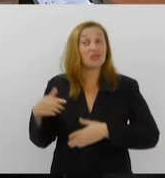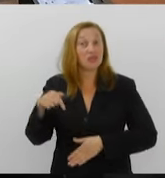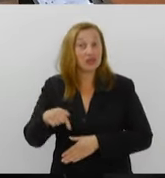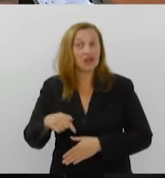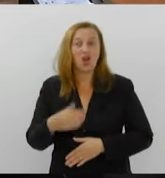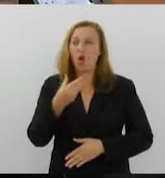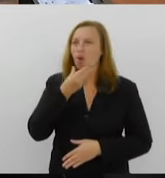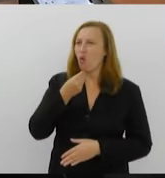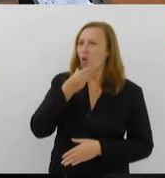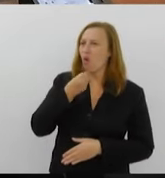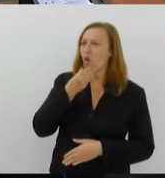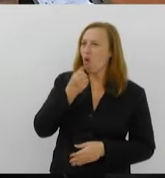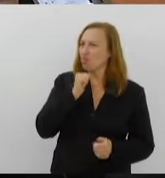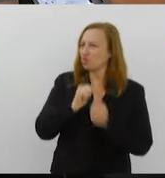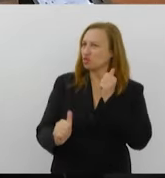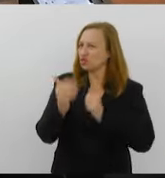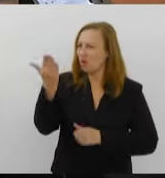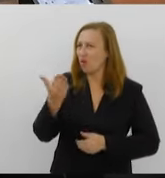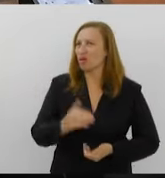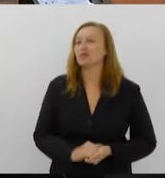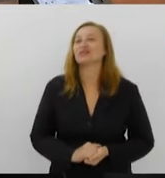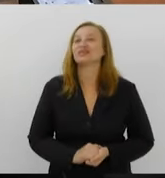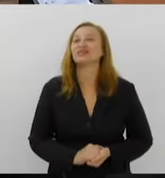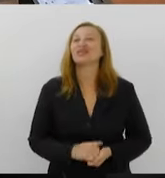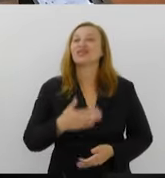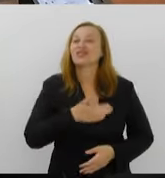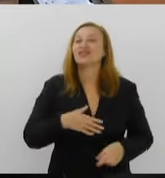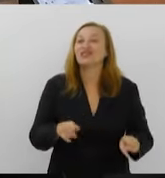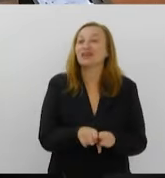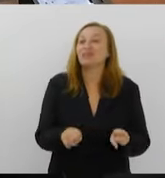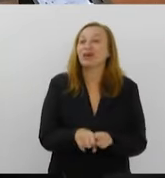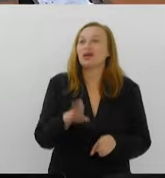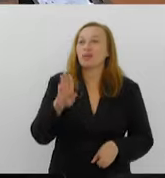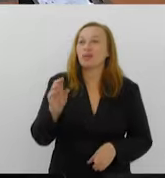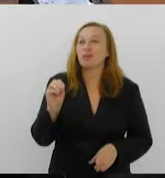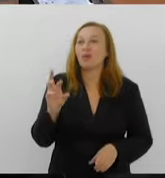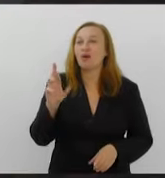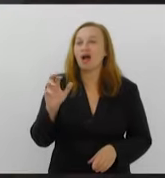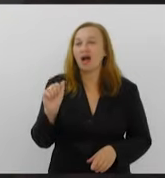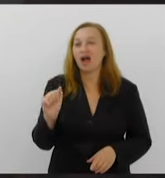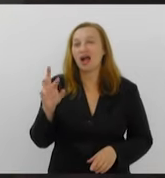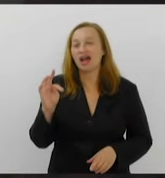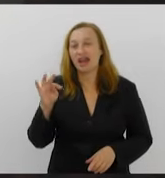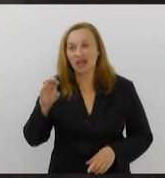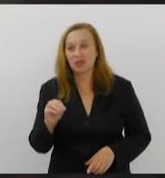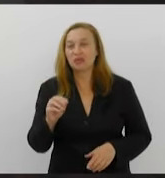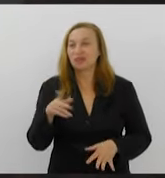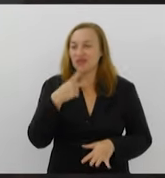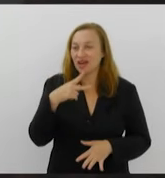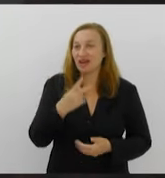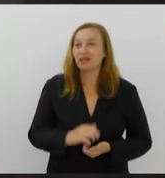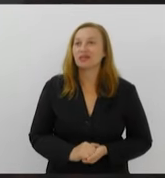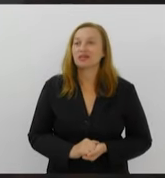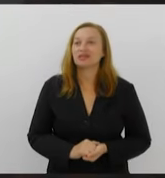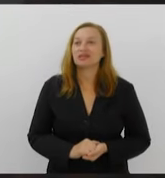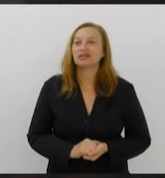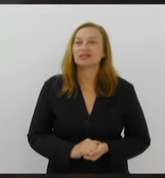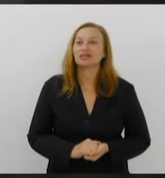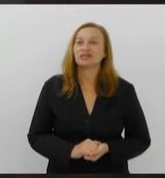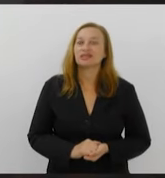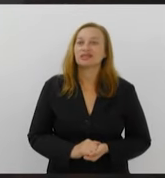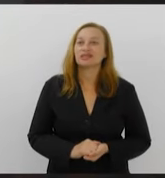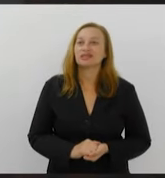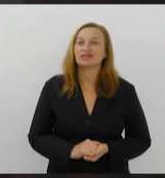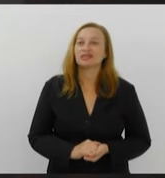Val, que trouxe, é o homem da pelada. E eu gostaria também, Boarito, para finalizar, de estimar a